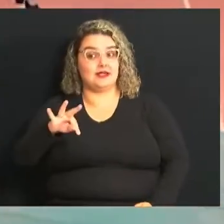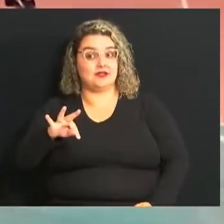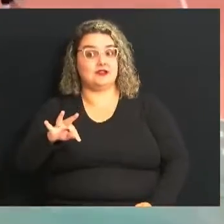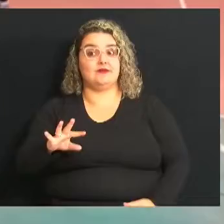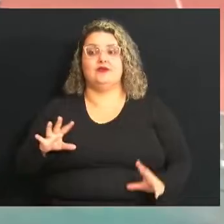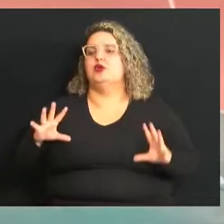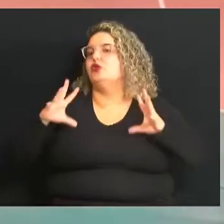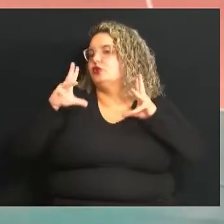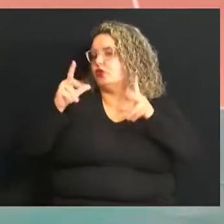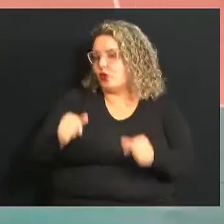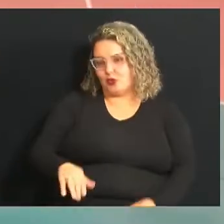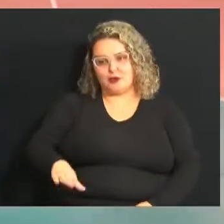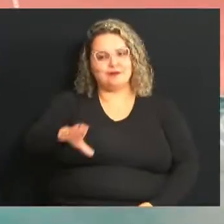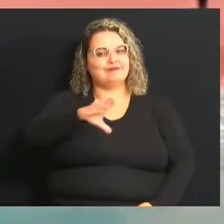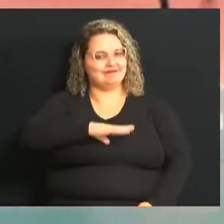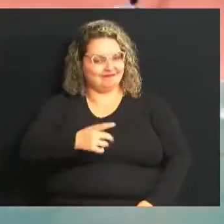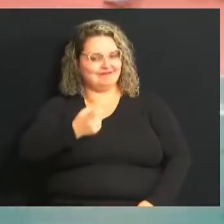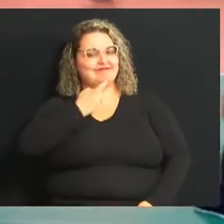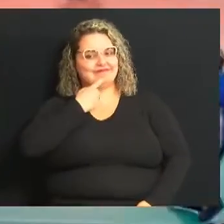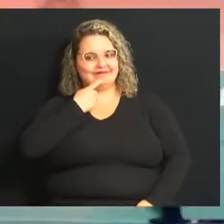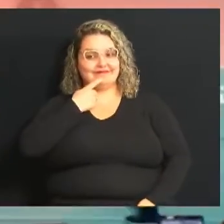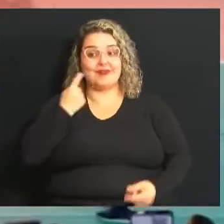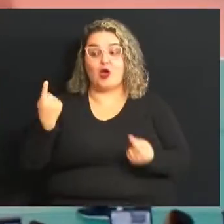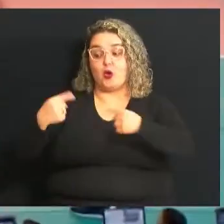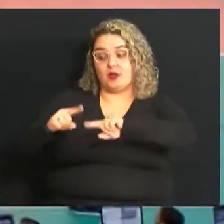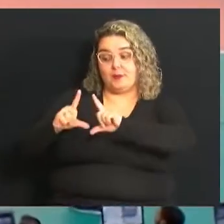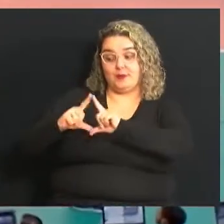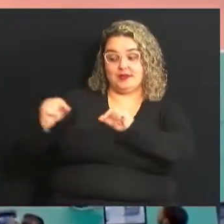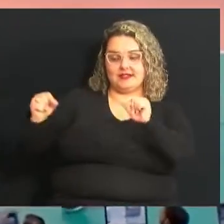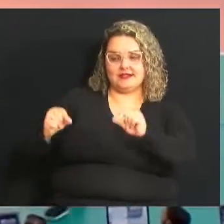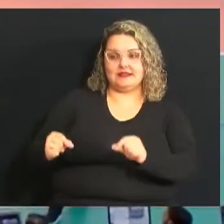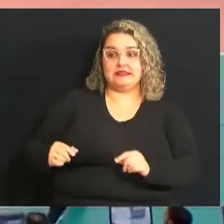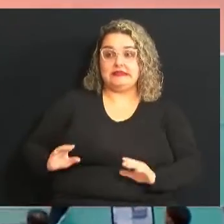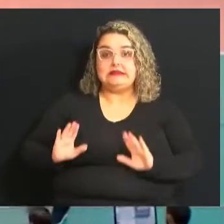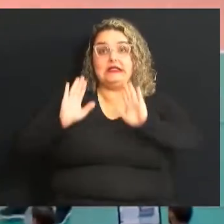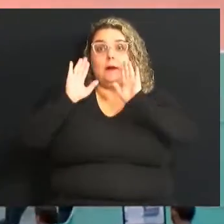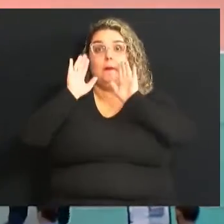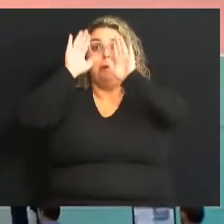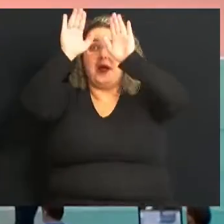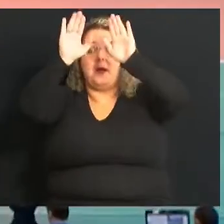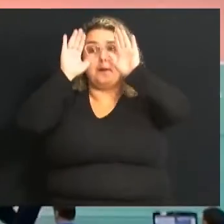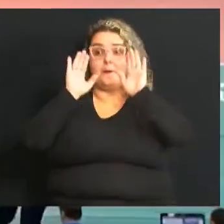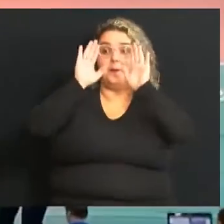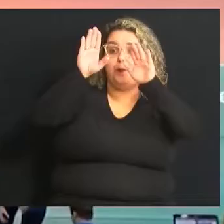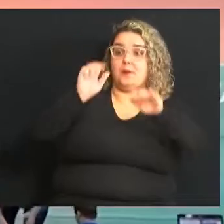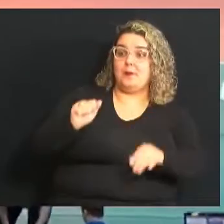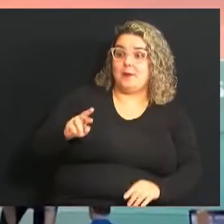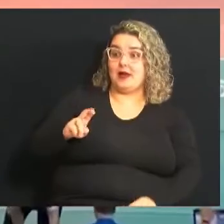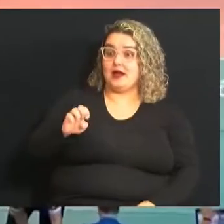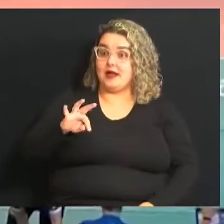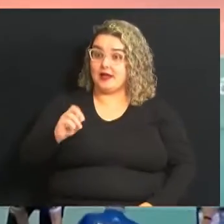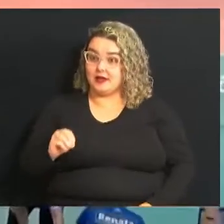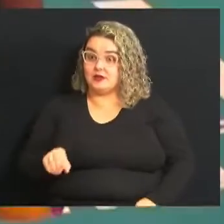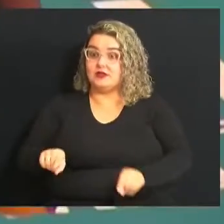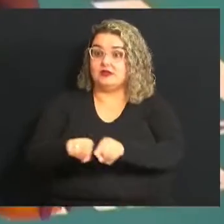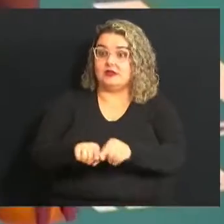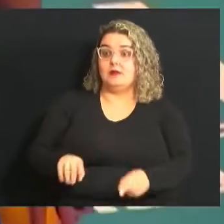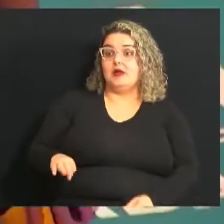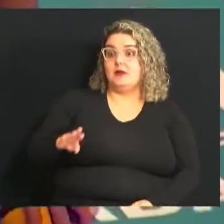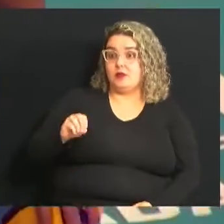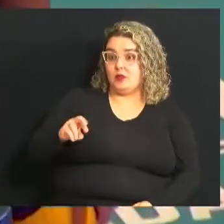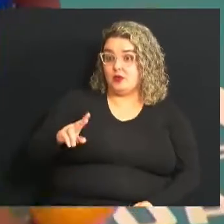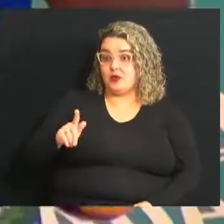dos campineiros. Diante de Brasília e neste bloqueio de Barreto e Borges, o Vôlei Renata venceu